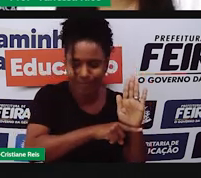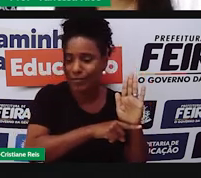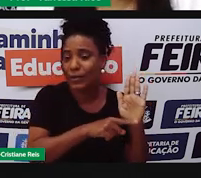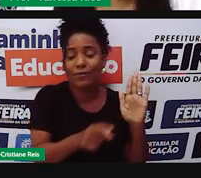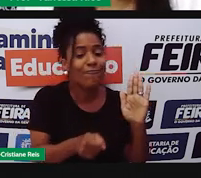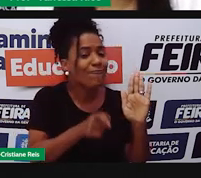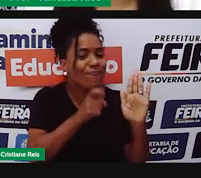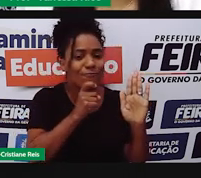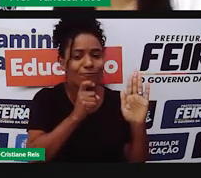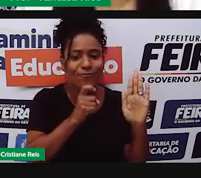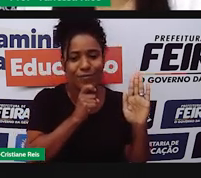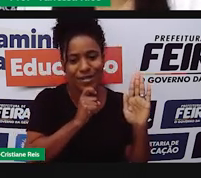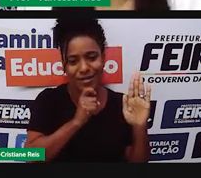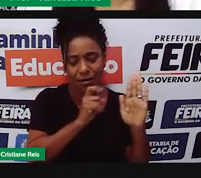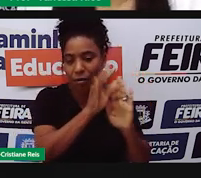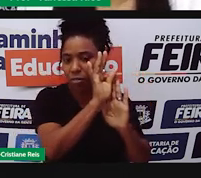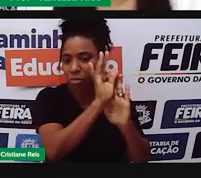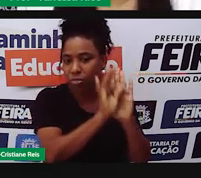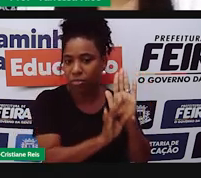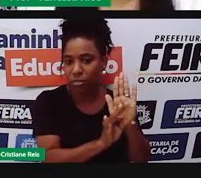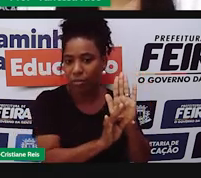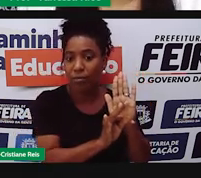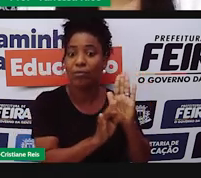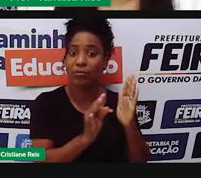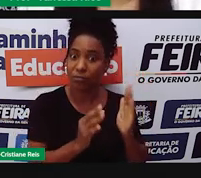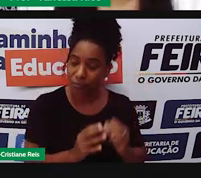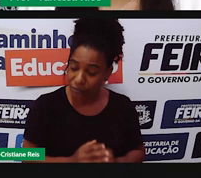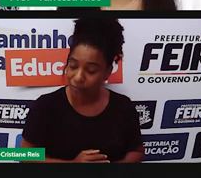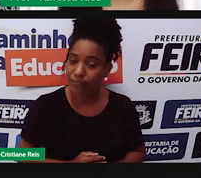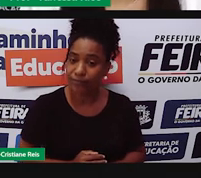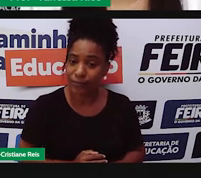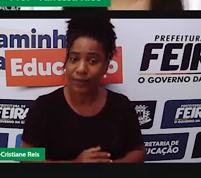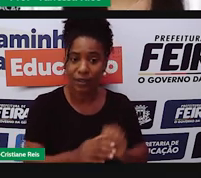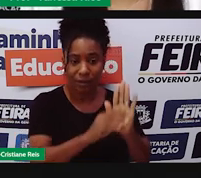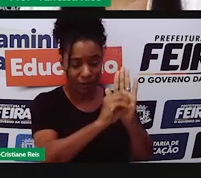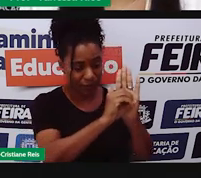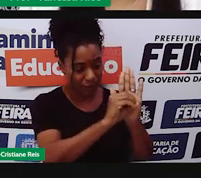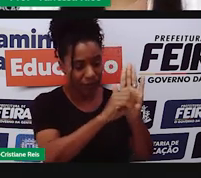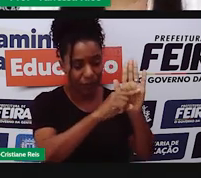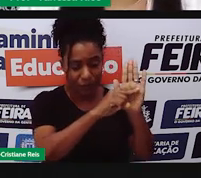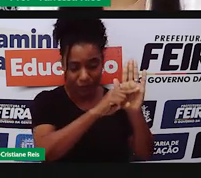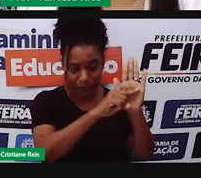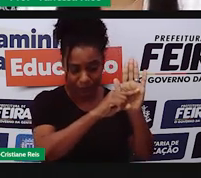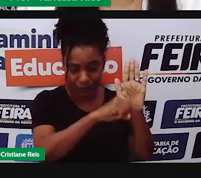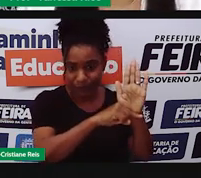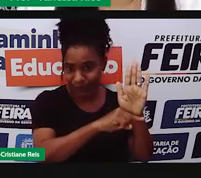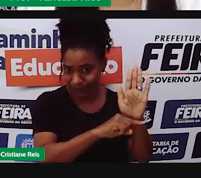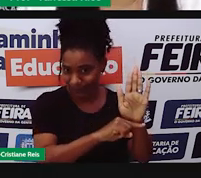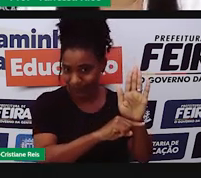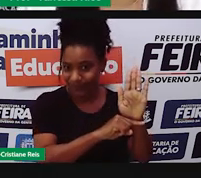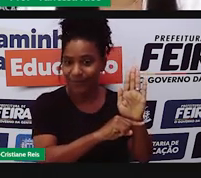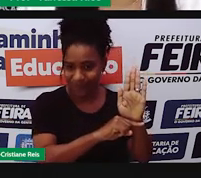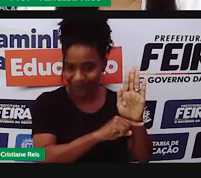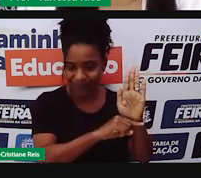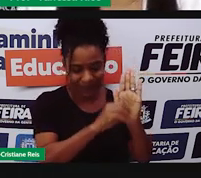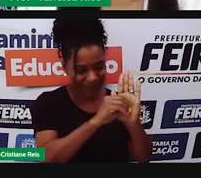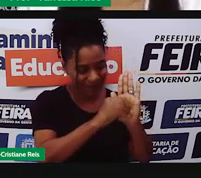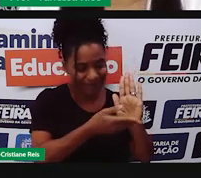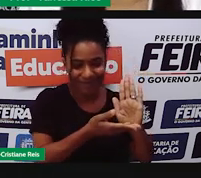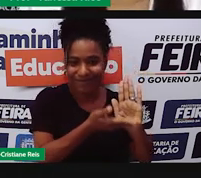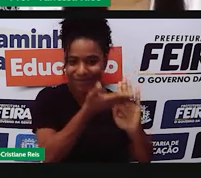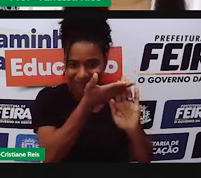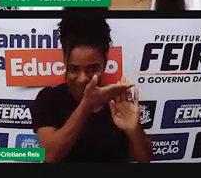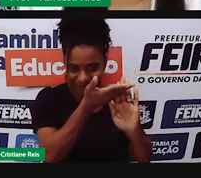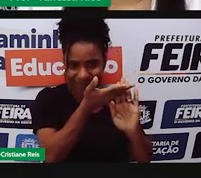temperatura mais fria. Então, do zero, né, para trás, onde os números são negativos, a gente observa a